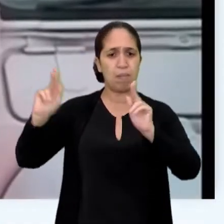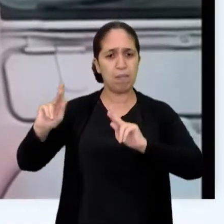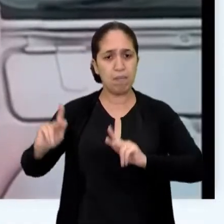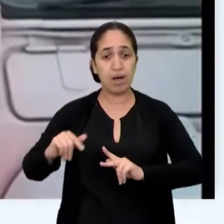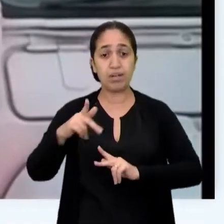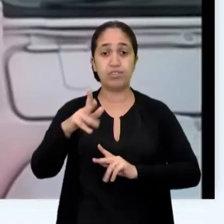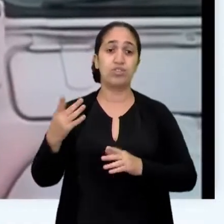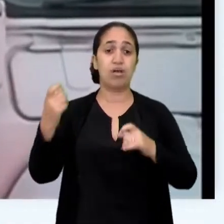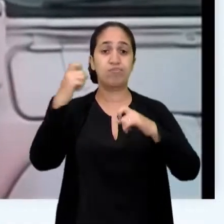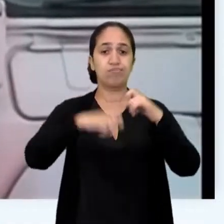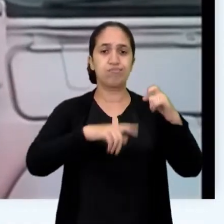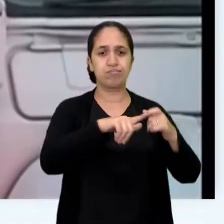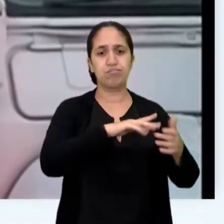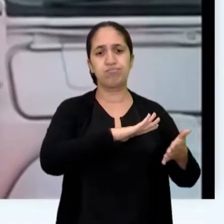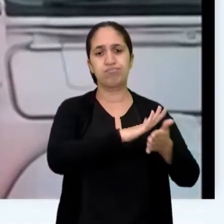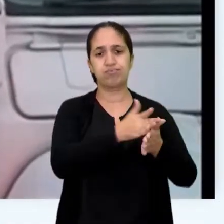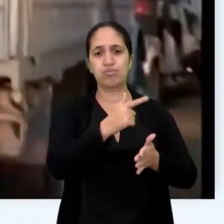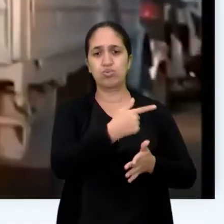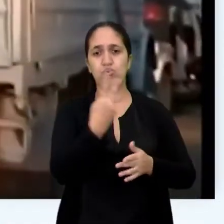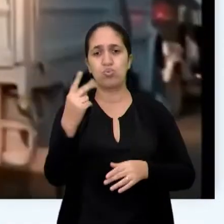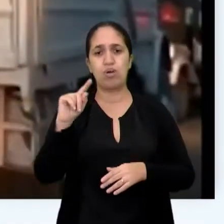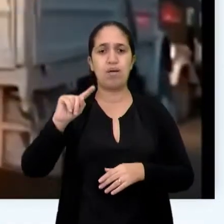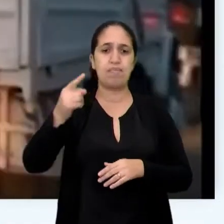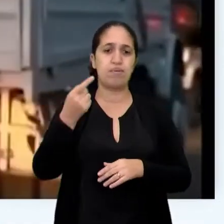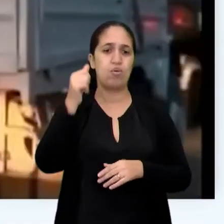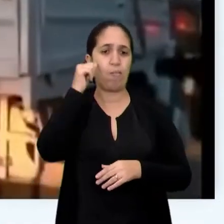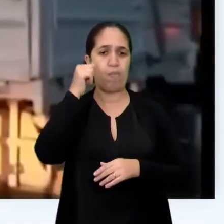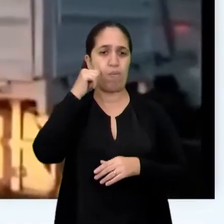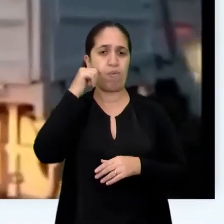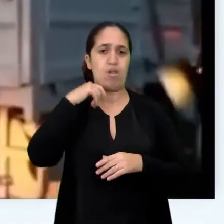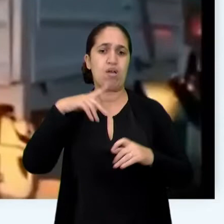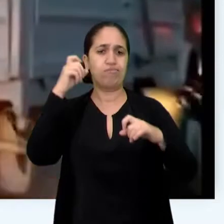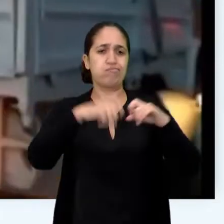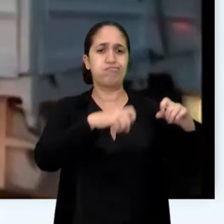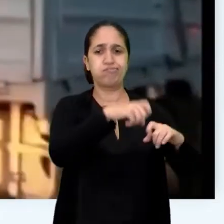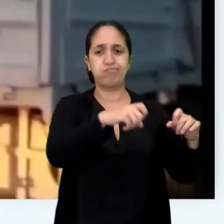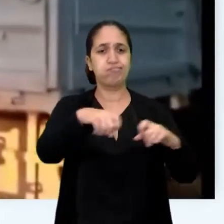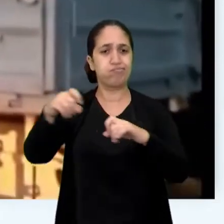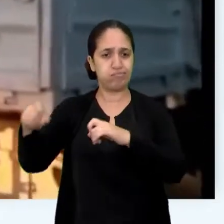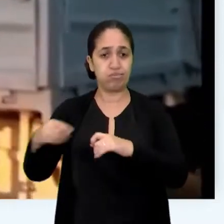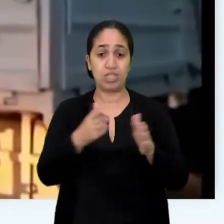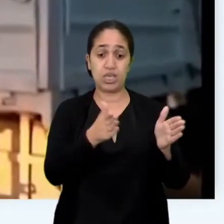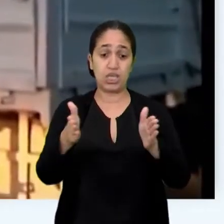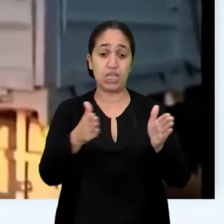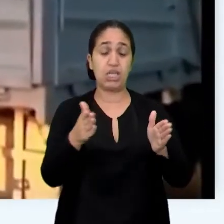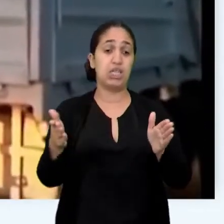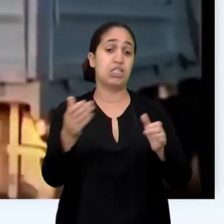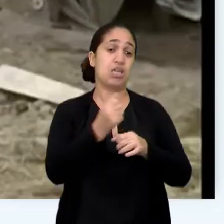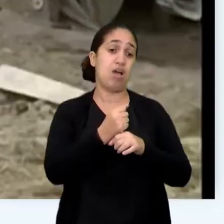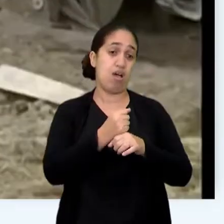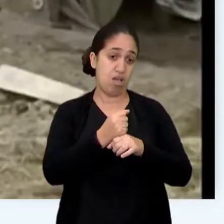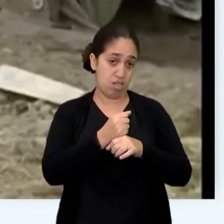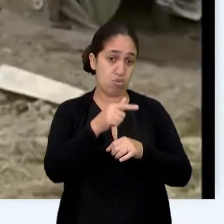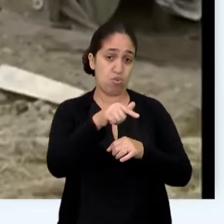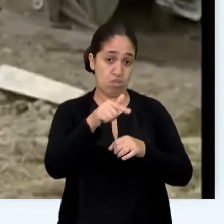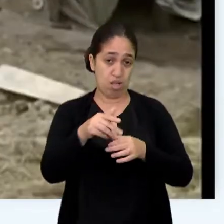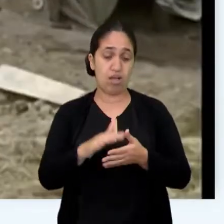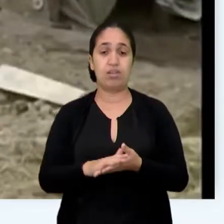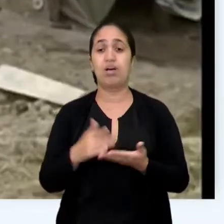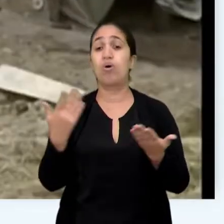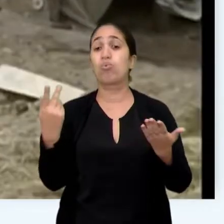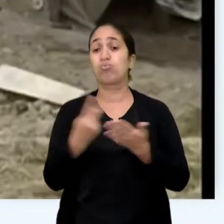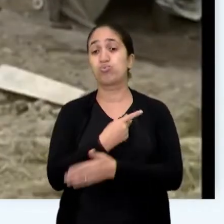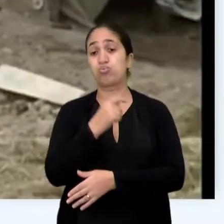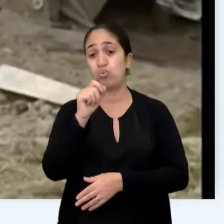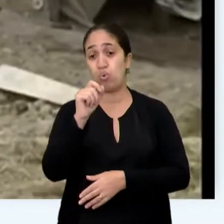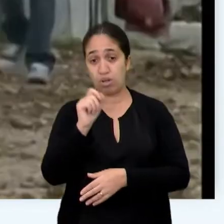abusado sexualmente de mais de 2 mil mulheres haitianas durante os anos em que permaneceram no país. O resultado